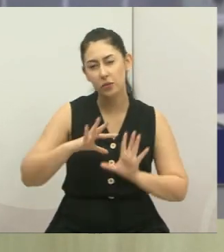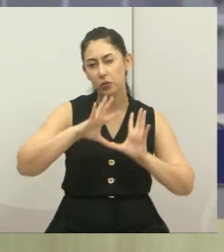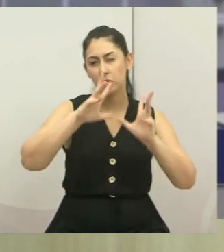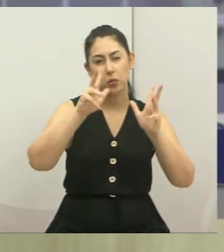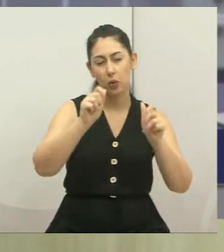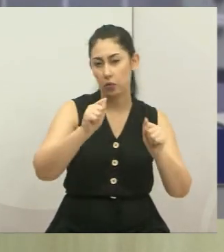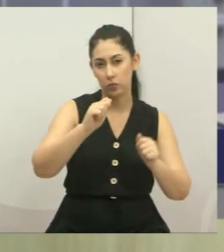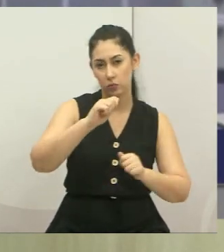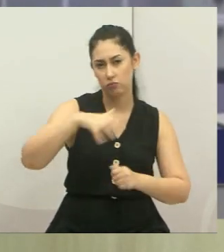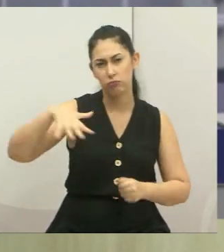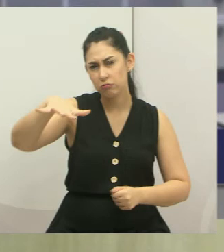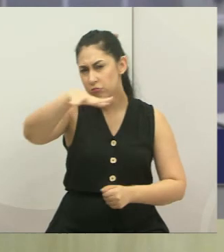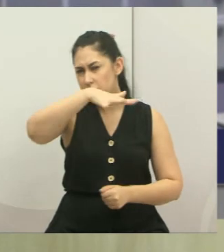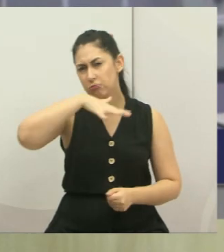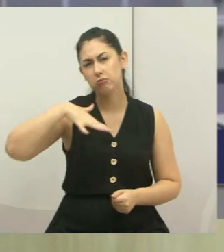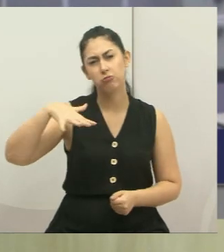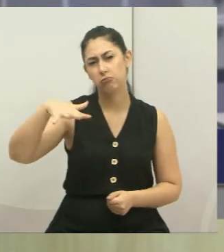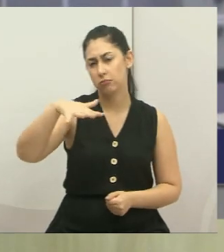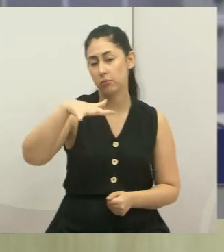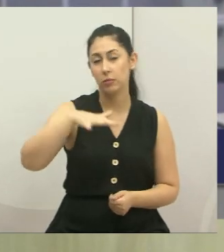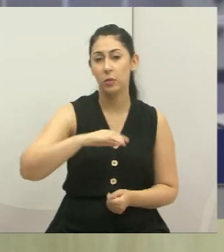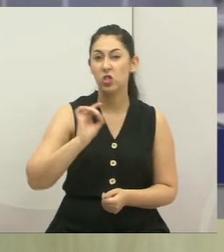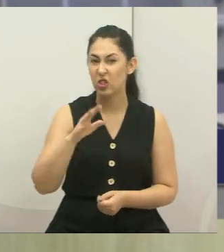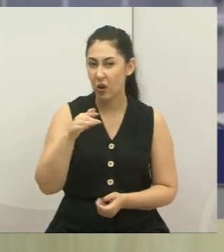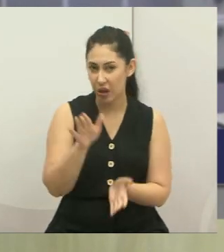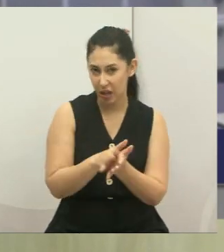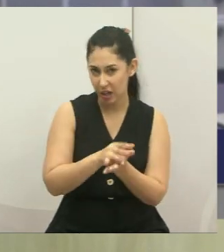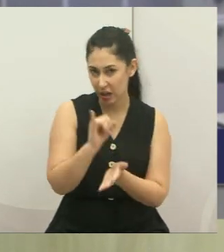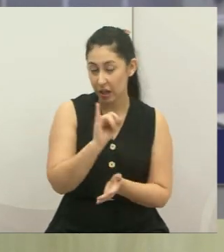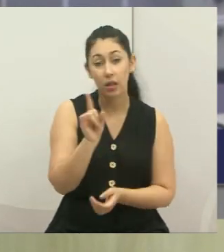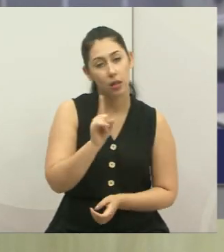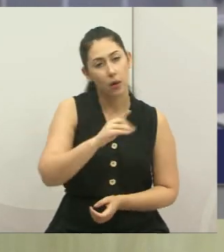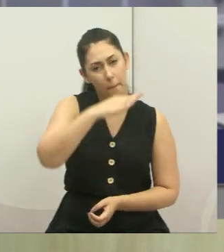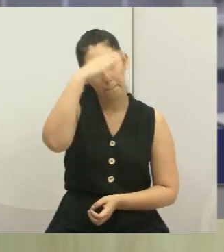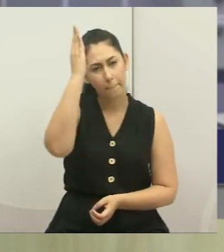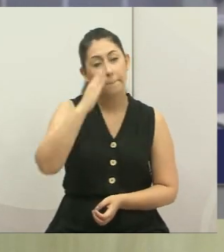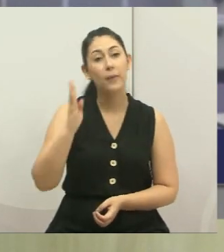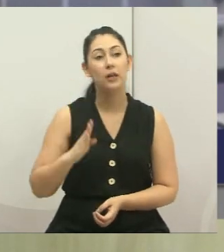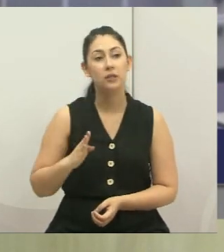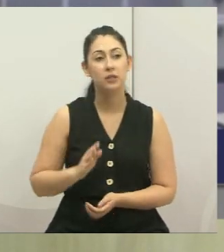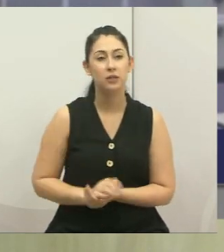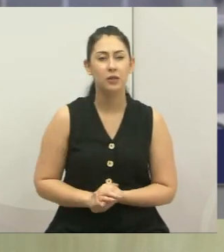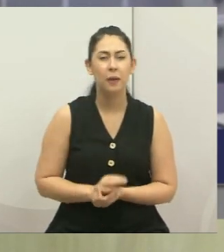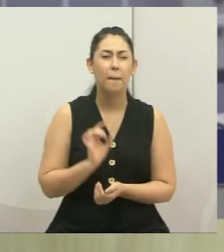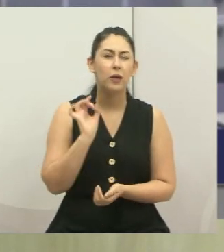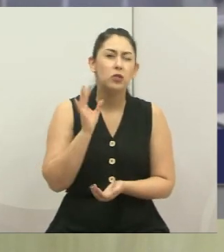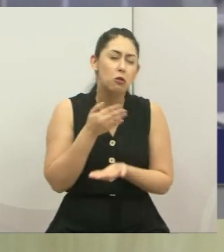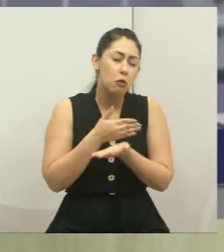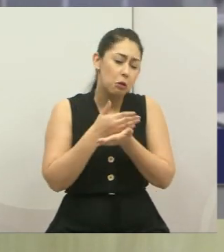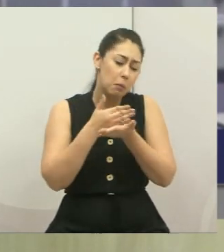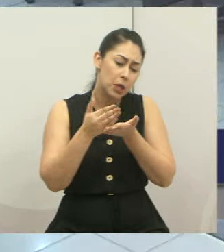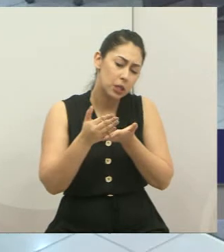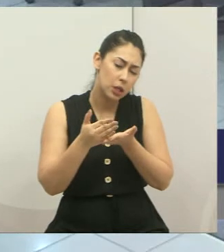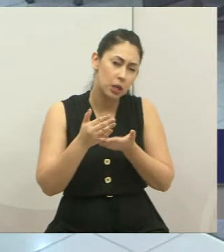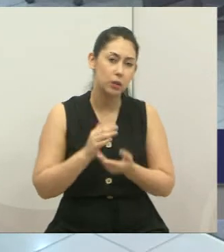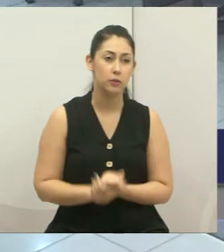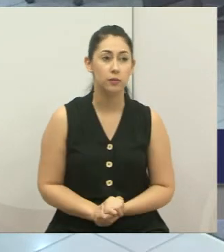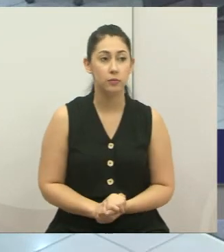situação que afeta todo o país, não é só Jacareí. Então, está muito no começo ainda.